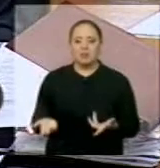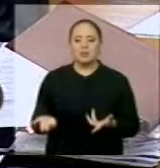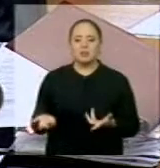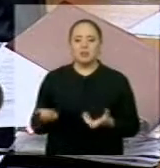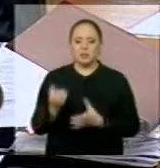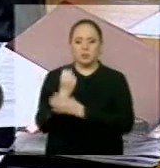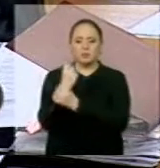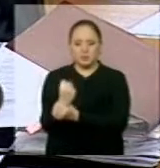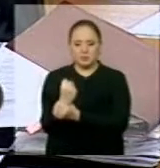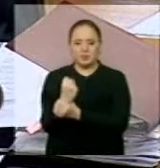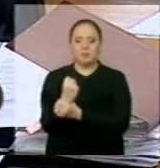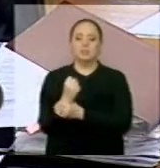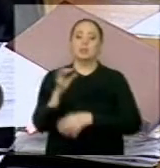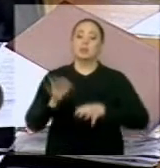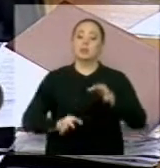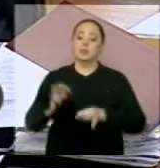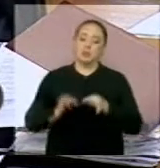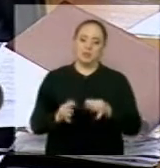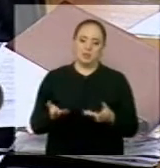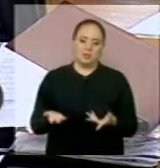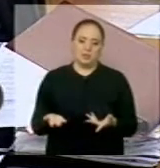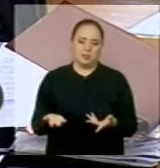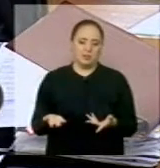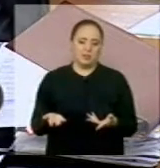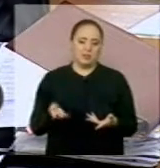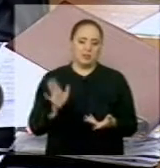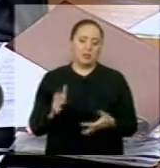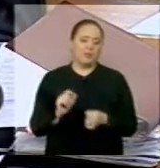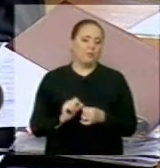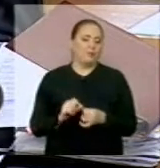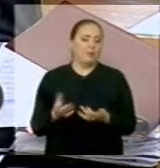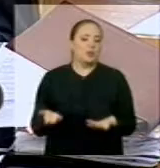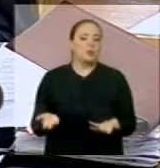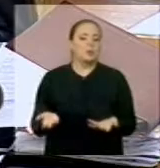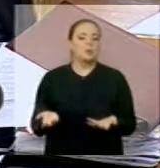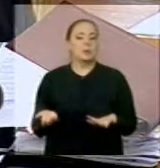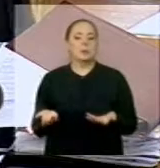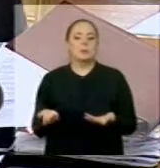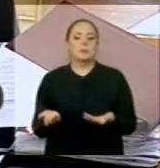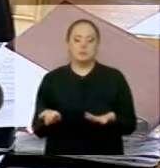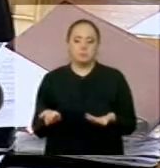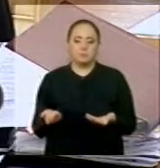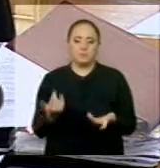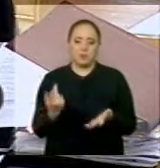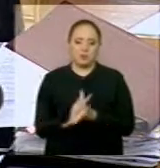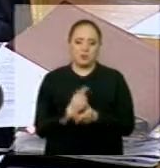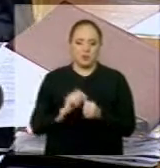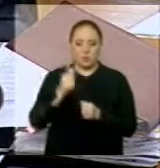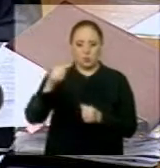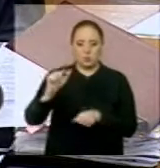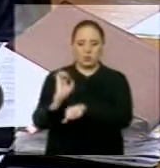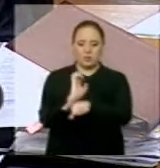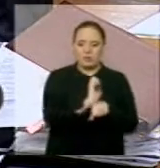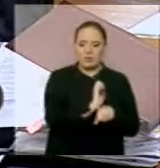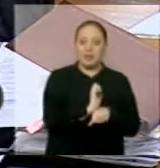se pretendeu pela lei foi exatamente o que se fez em outros estados,